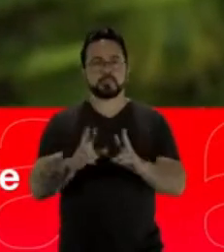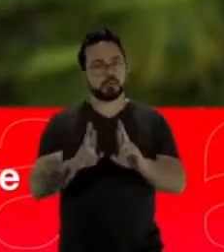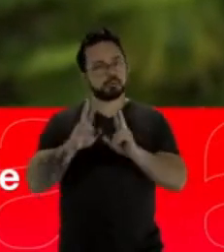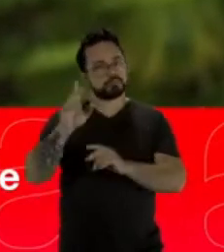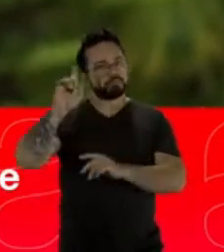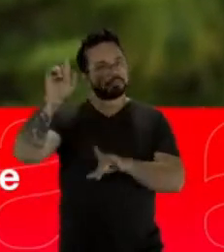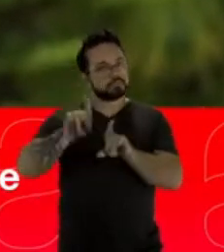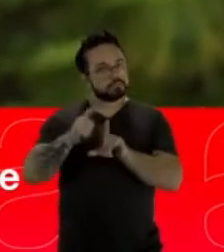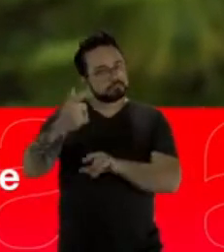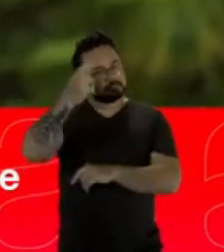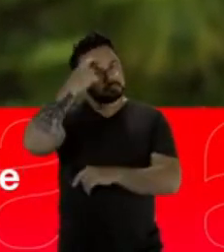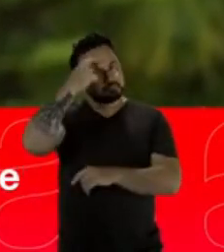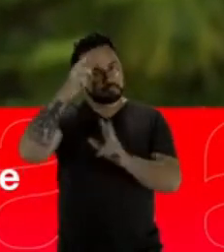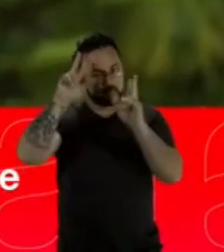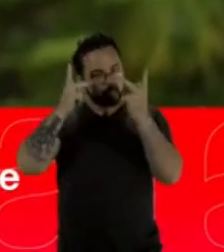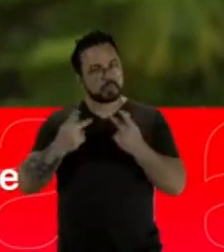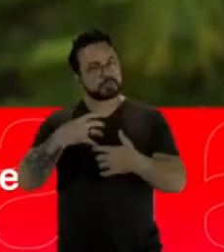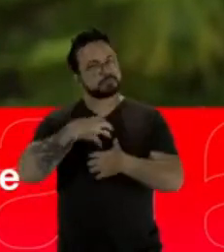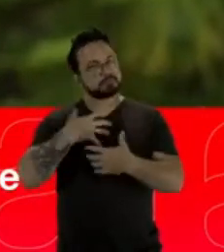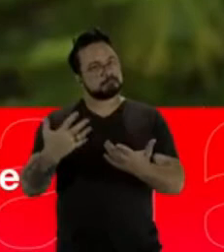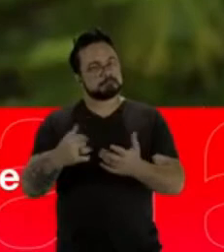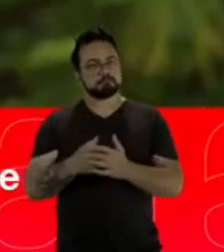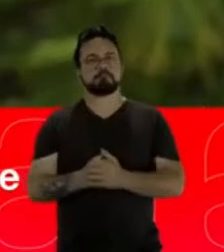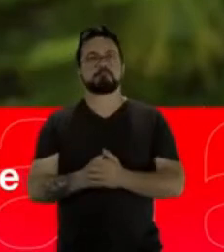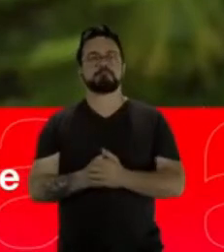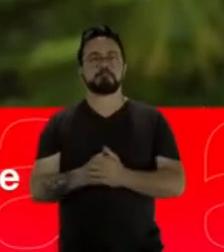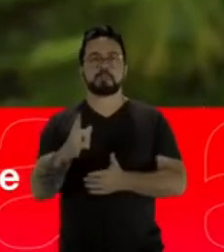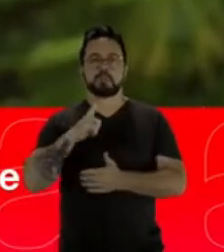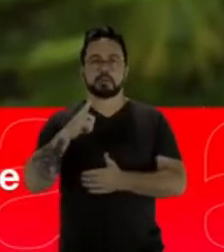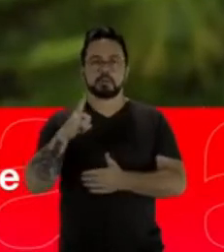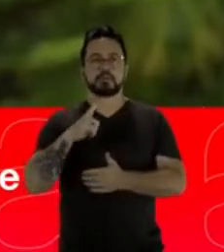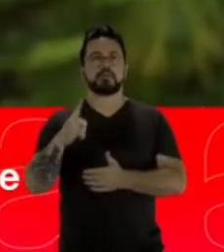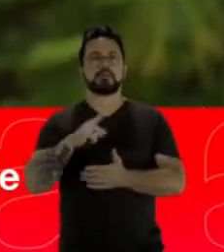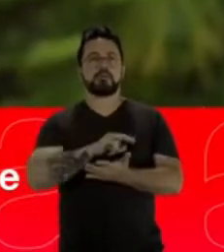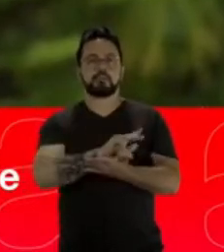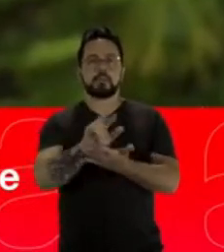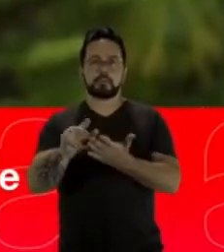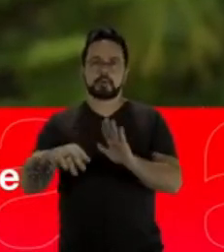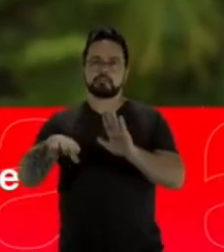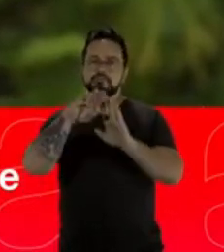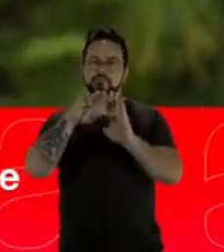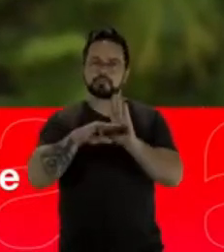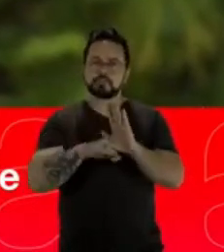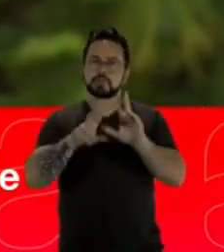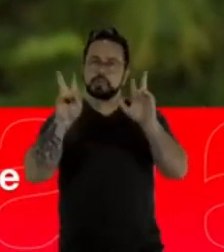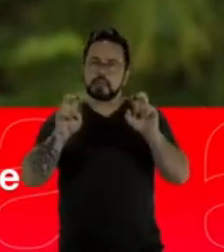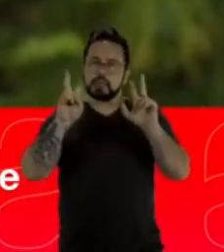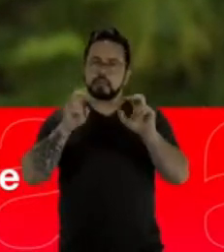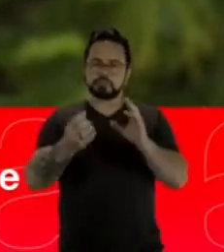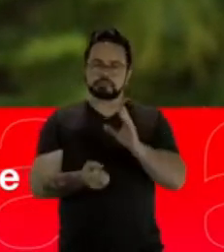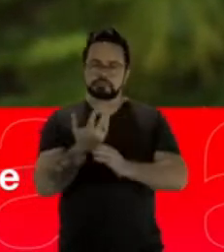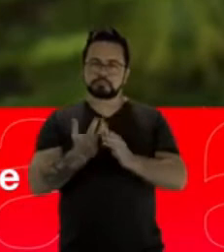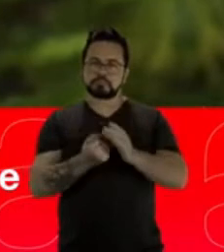à consciência humana, ao senso, né, a gente tem muitas, muitas pautas sendo levantadas